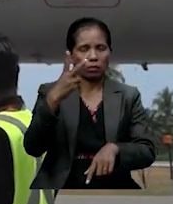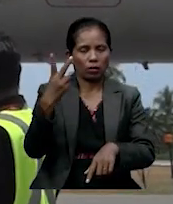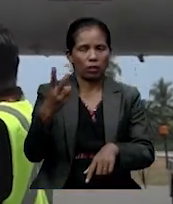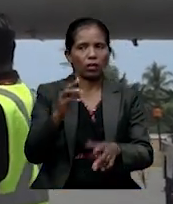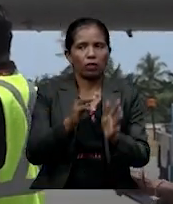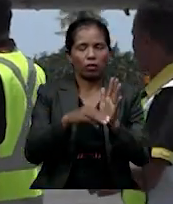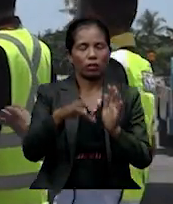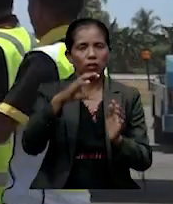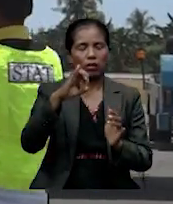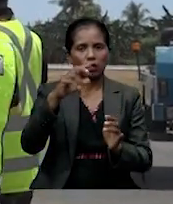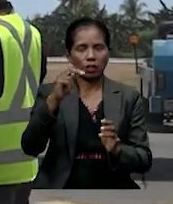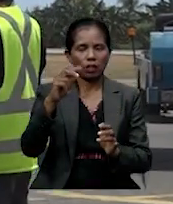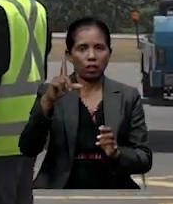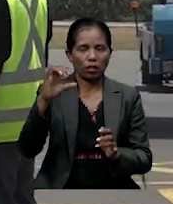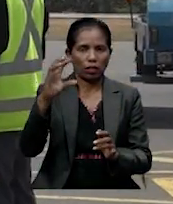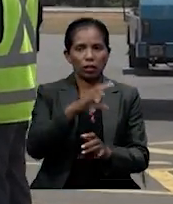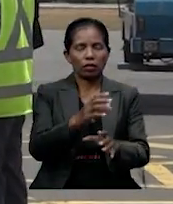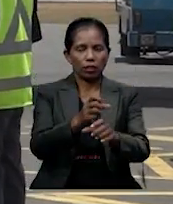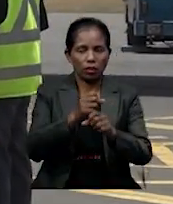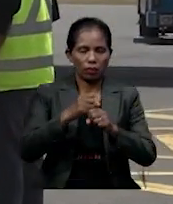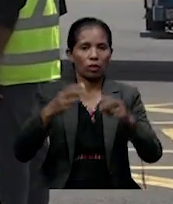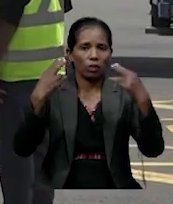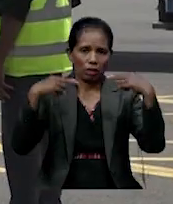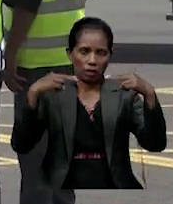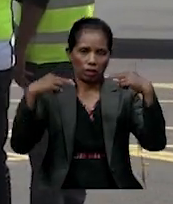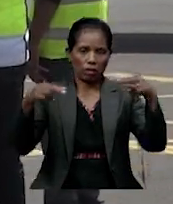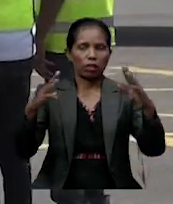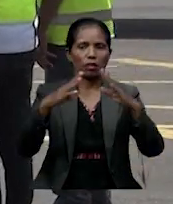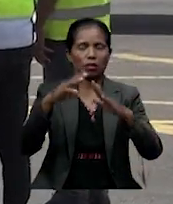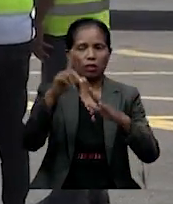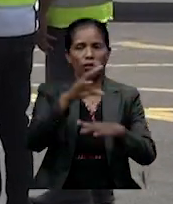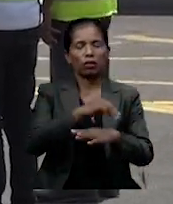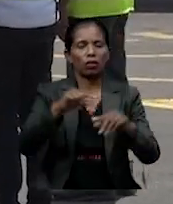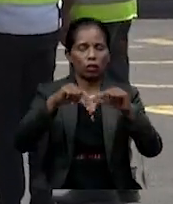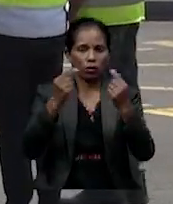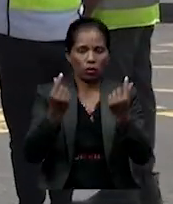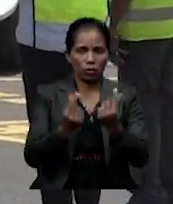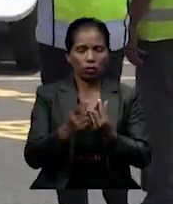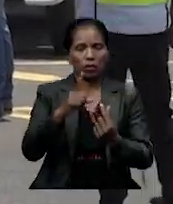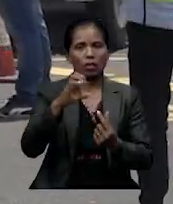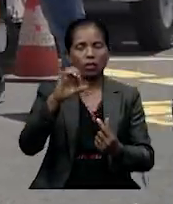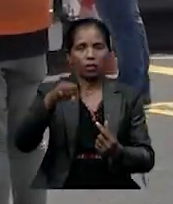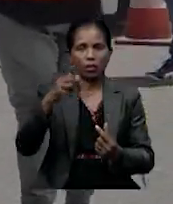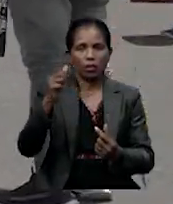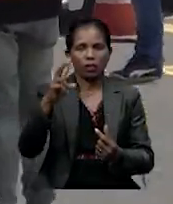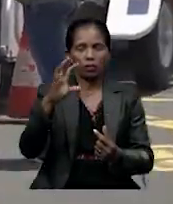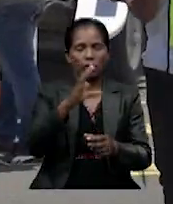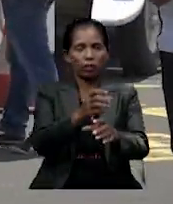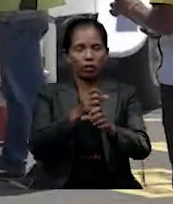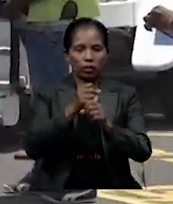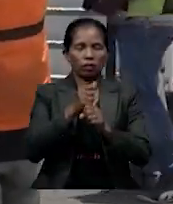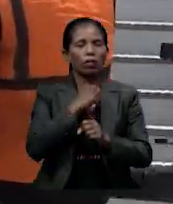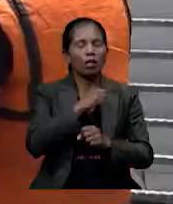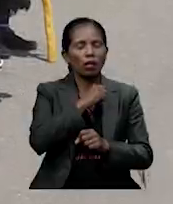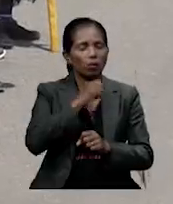avion Citylink, simu ho lia de doling ho silia na in carqueto motain no grupo Lezeval, no mo simu ho sidom Virgilio Cardeal